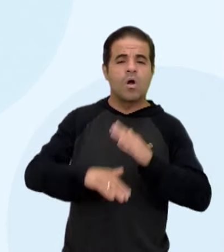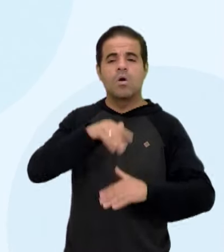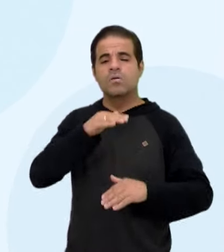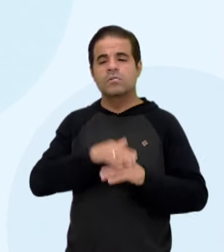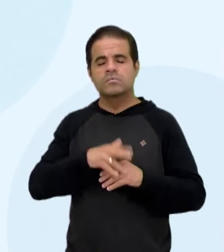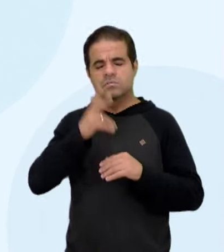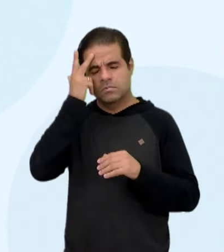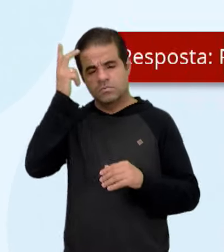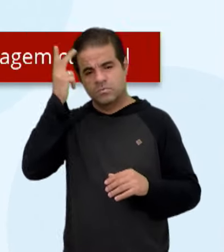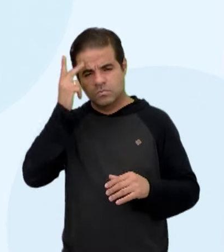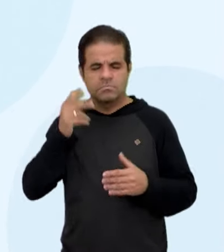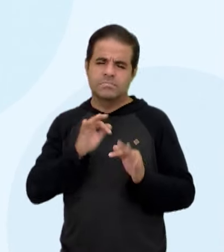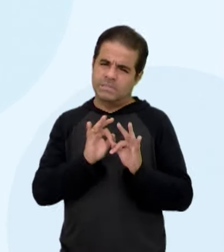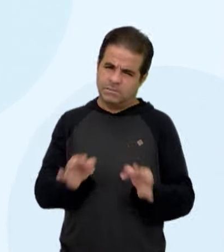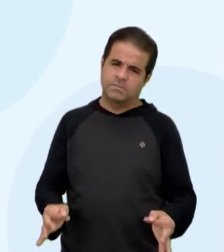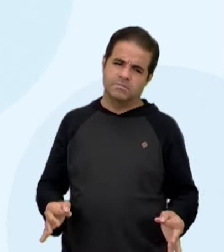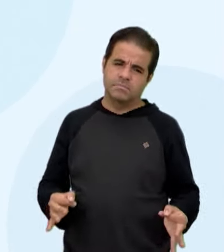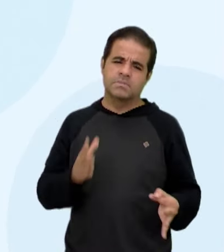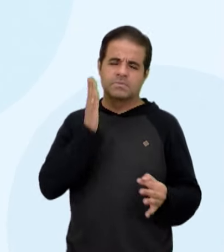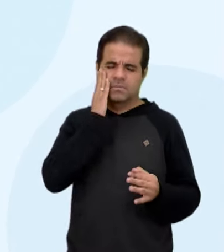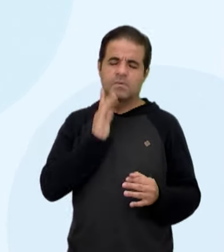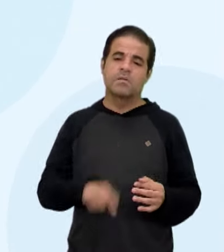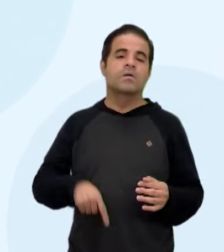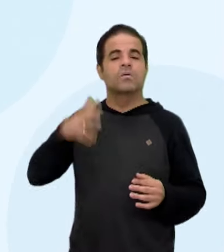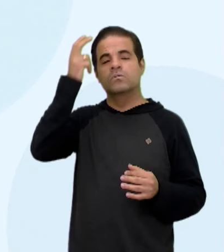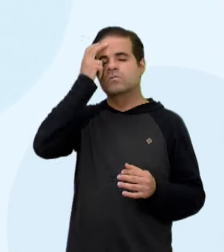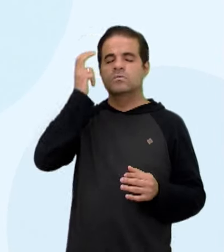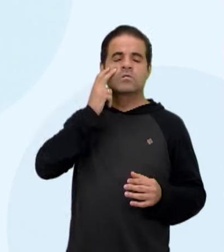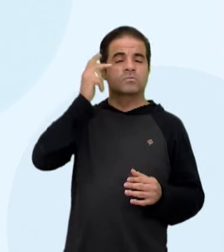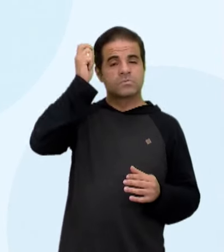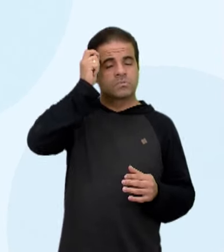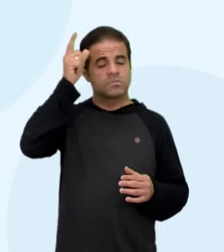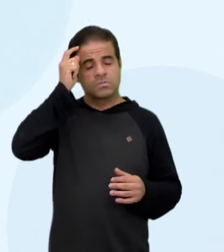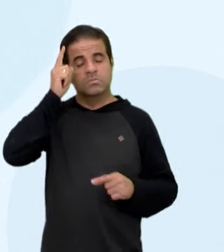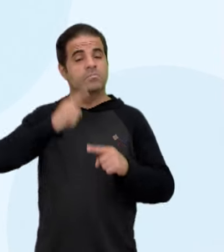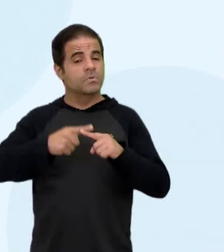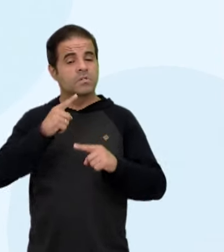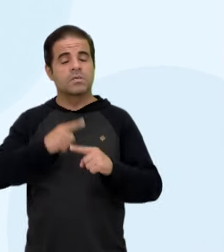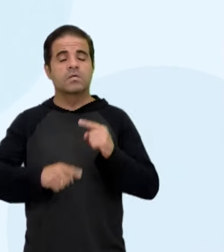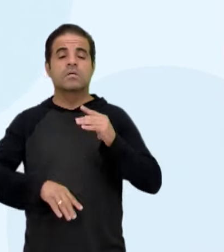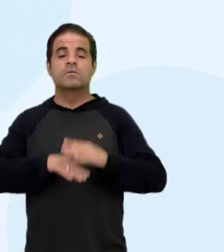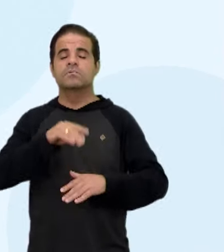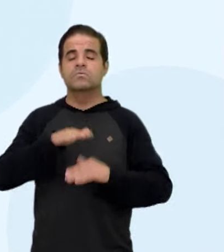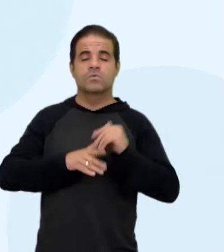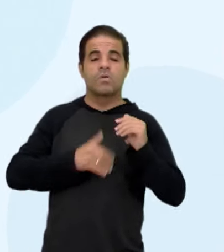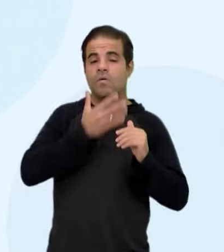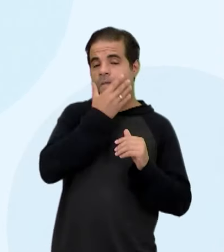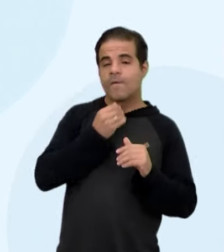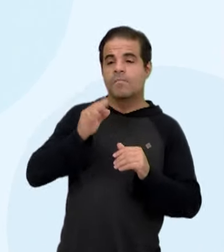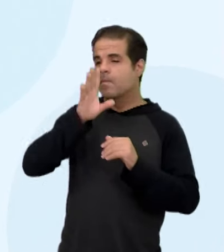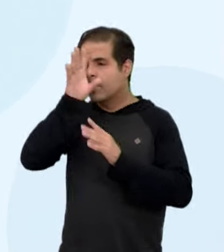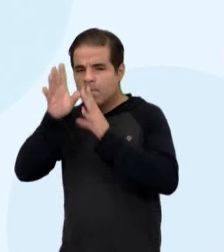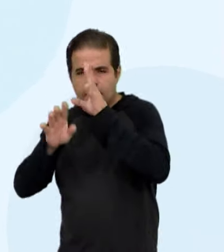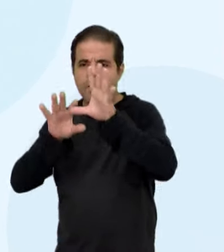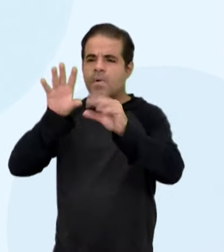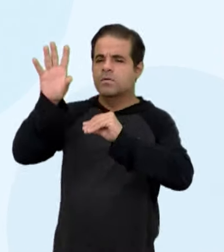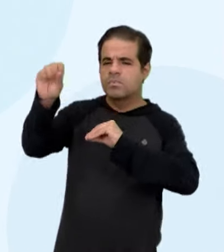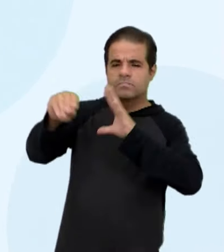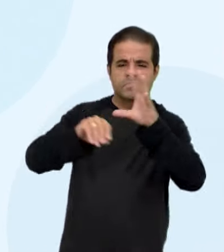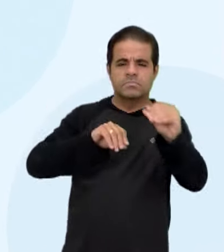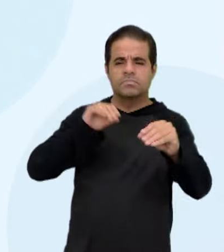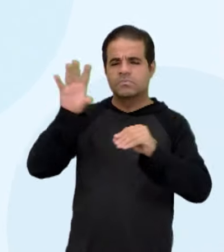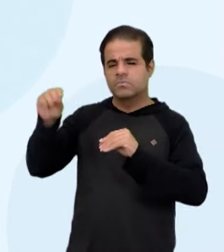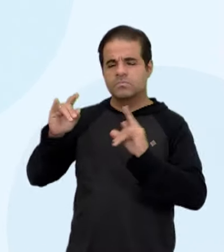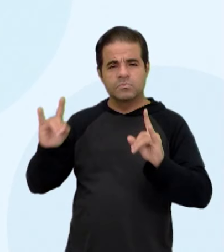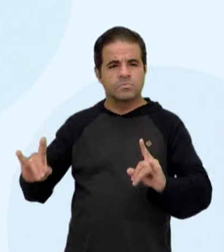natural? Muito simples também, né? É uma paisagem cultural porque teve intervenção humana, né? A gente vê todos